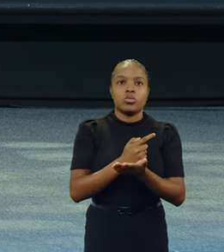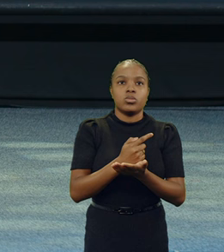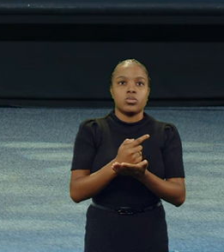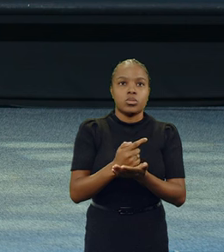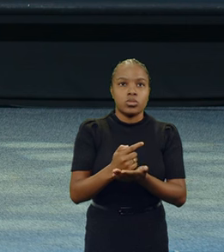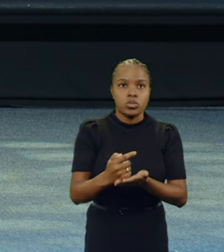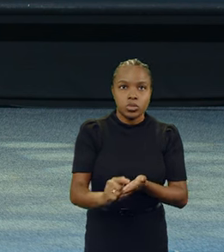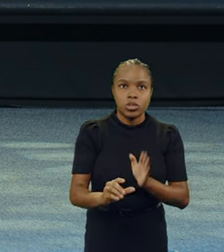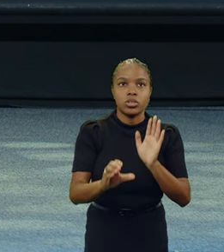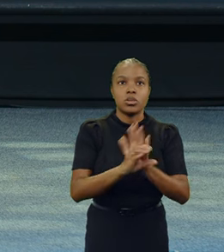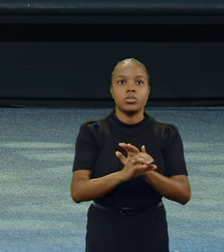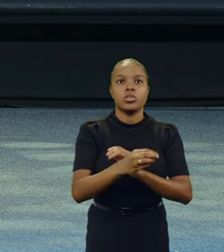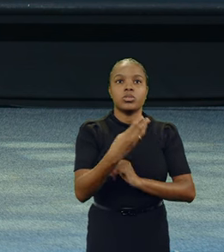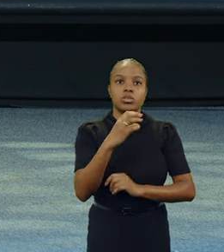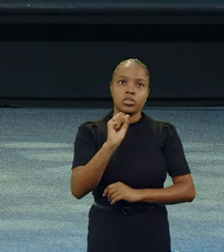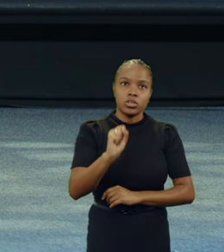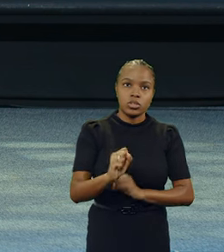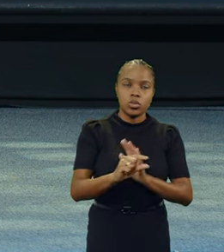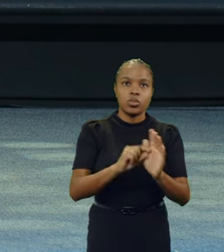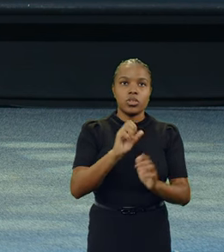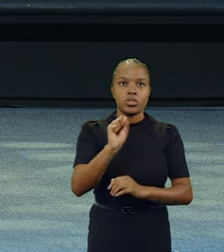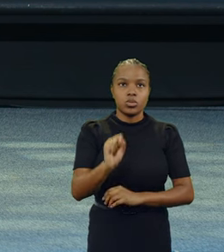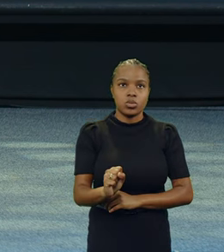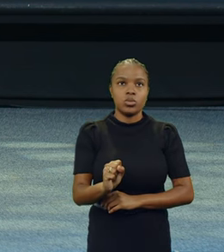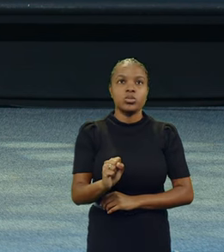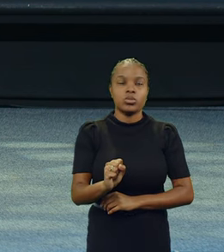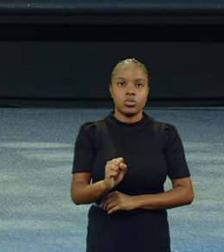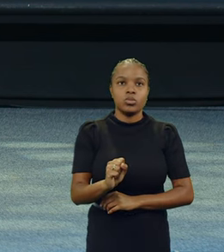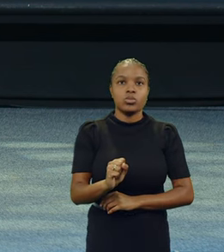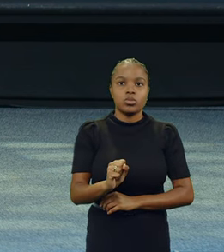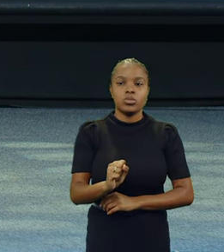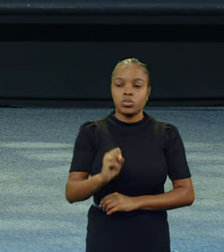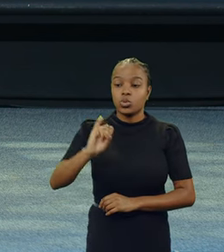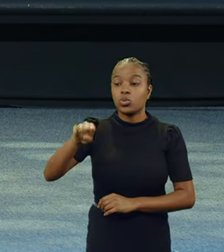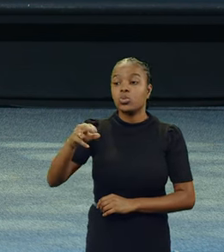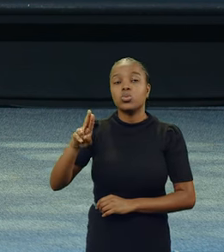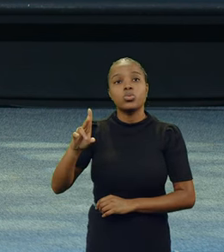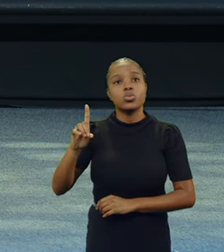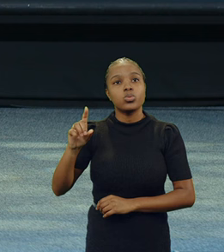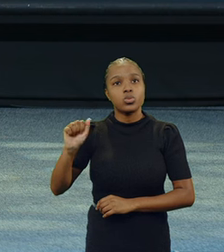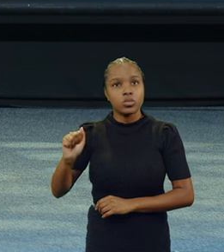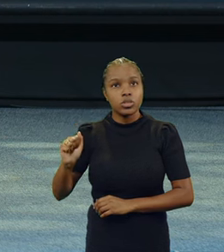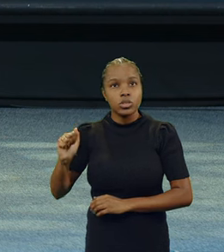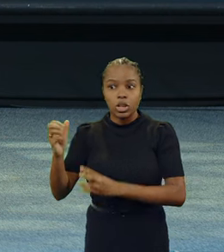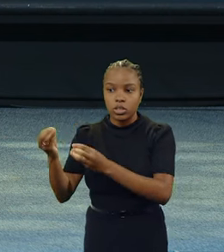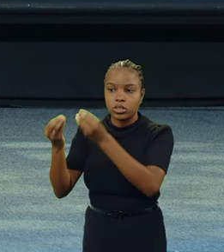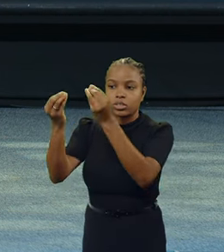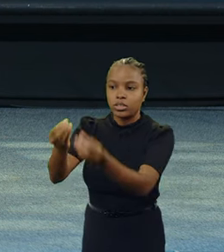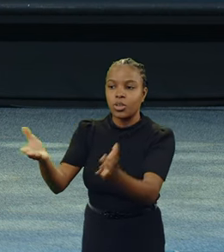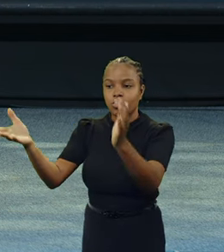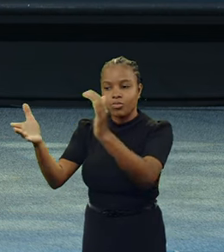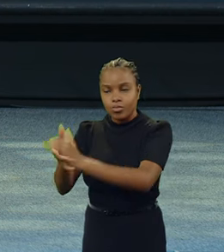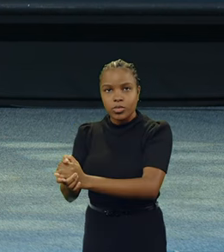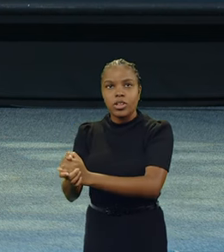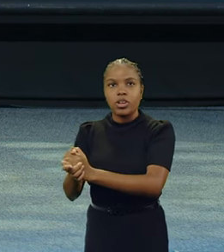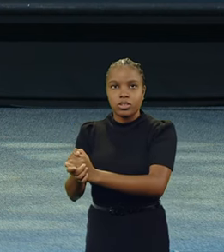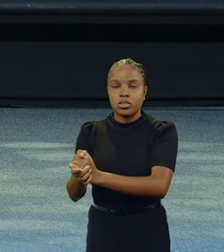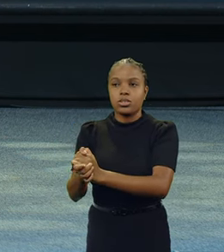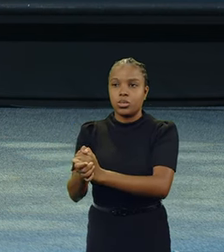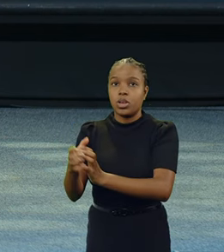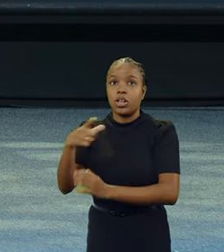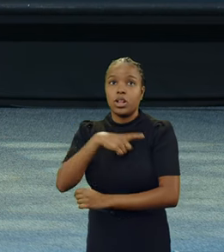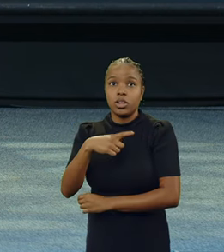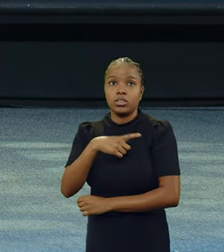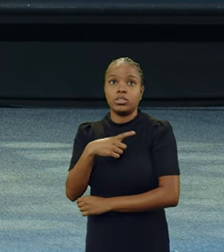quando Judá deu o seu filho Onã a Tamar, Ele disse: casa-se com ela e